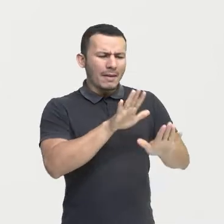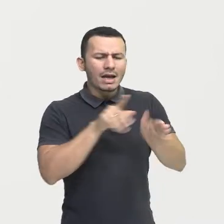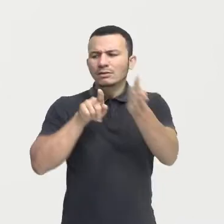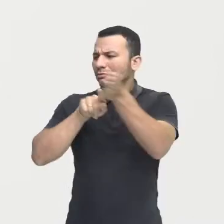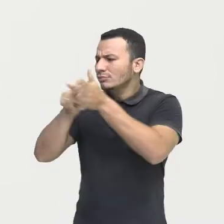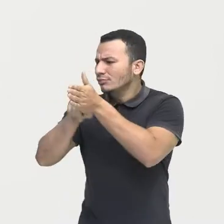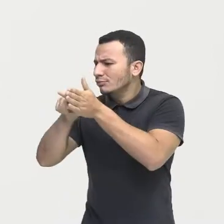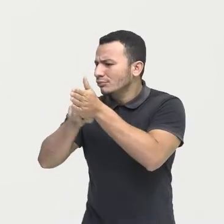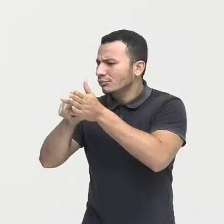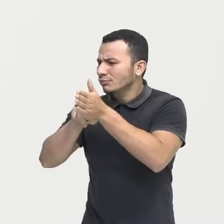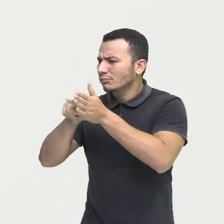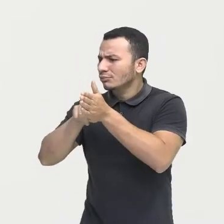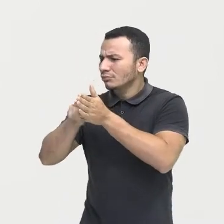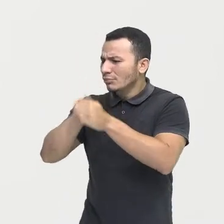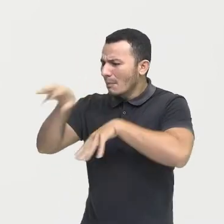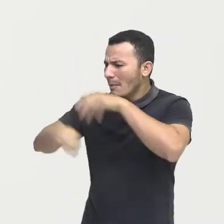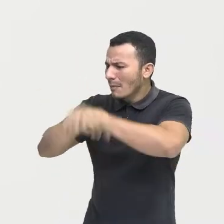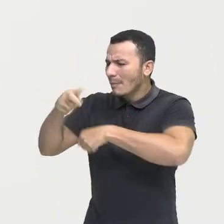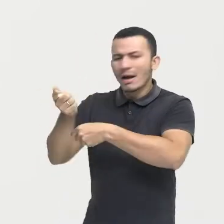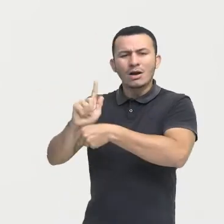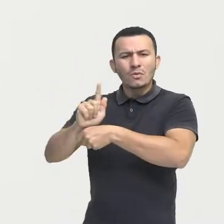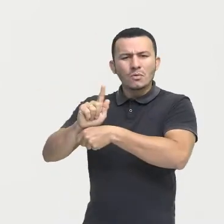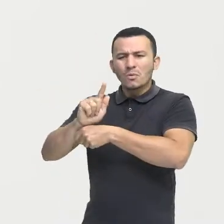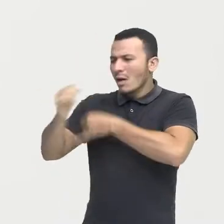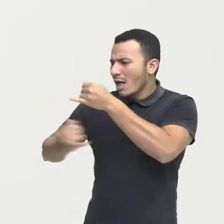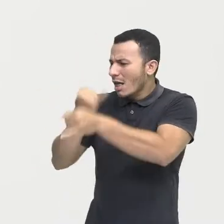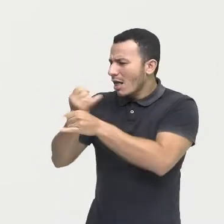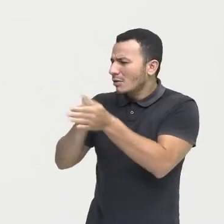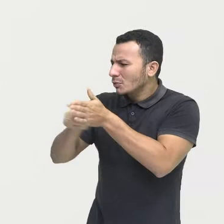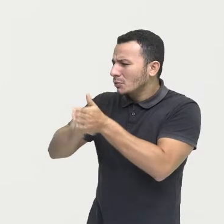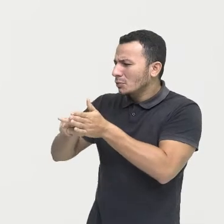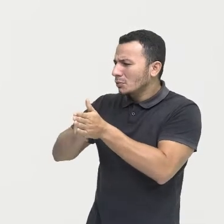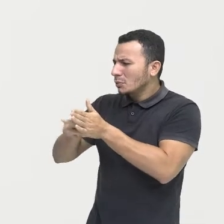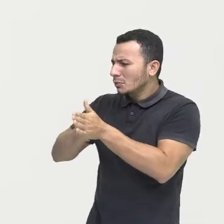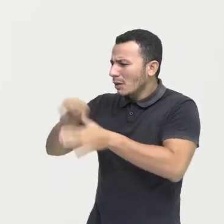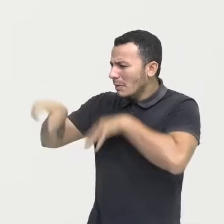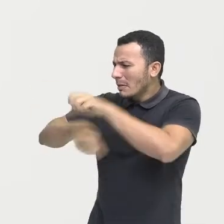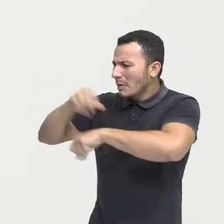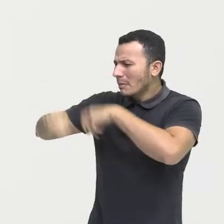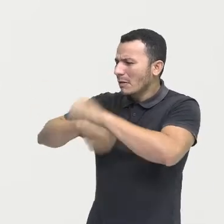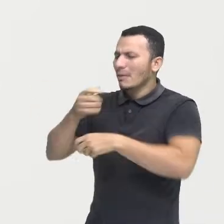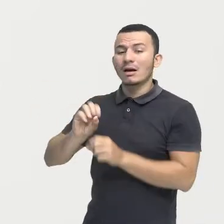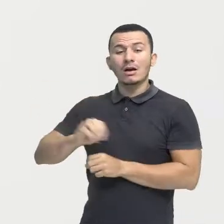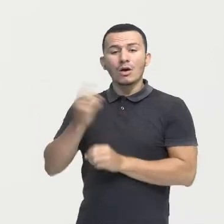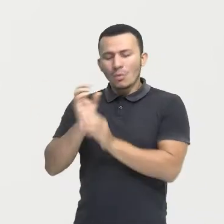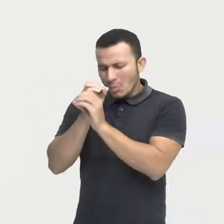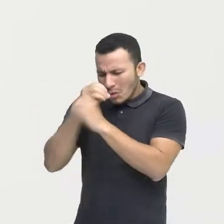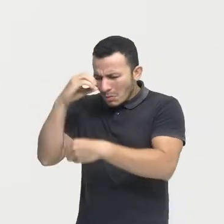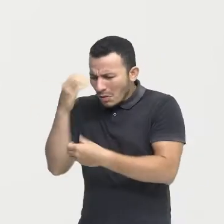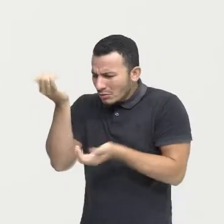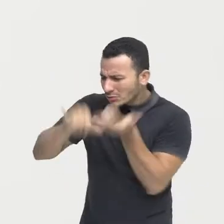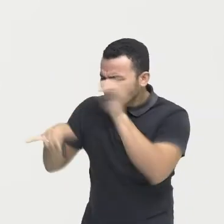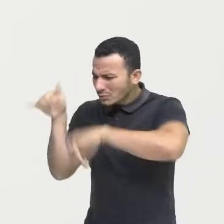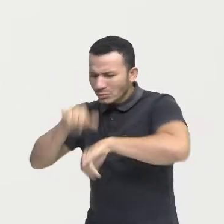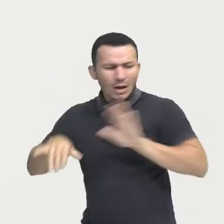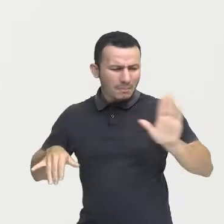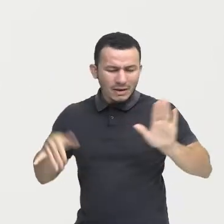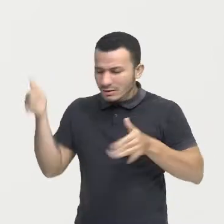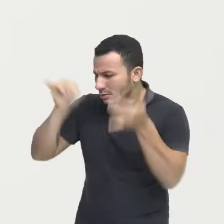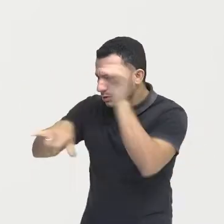em pesquisar, em ir no Google. Ela não está preocupada em levar para um laboratório, fazer um